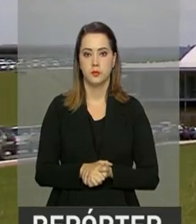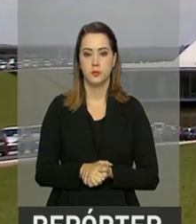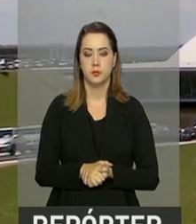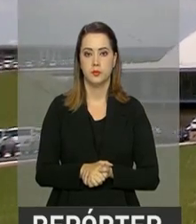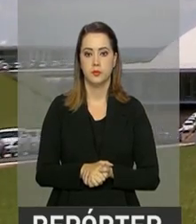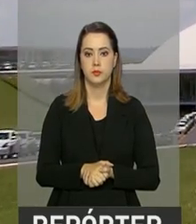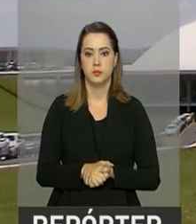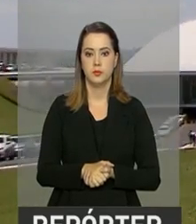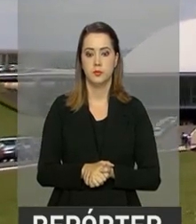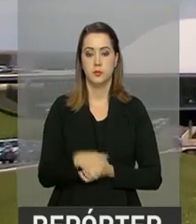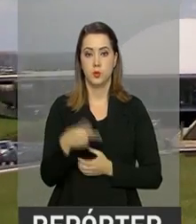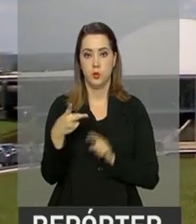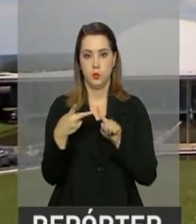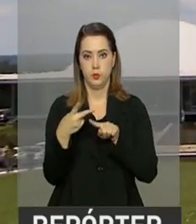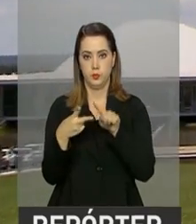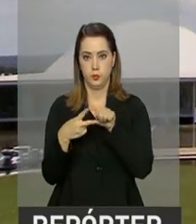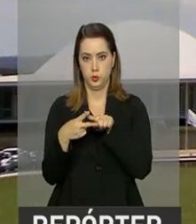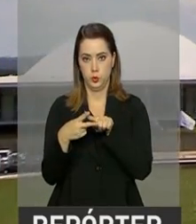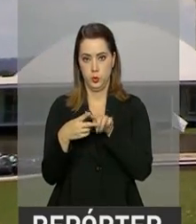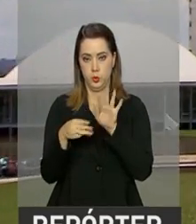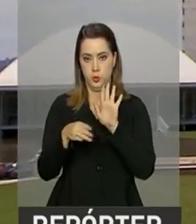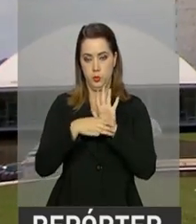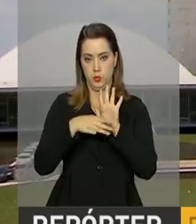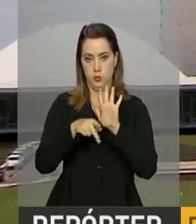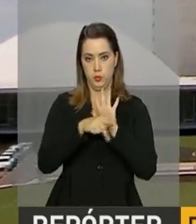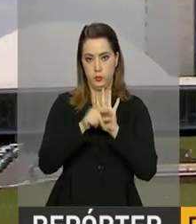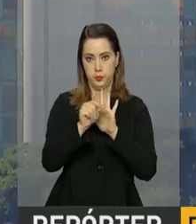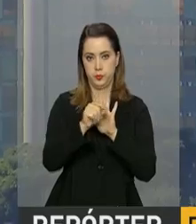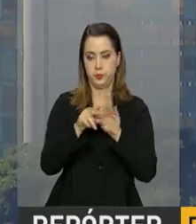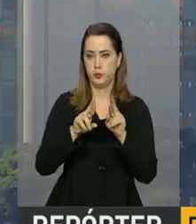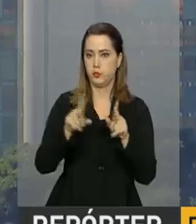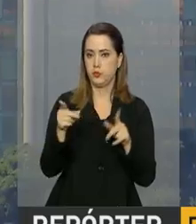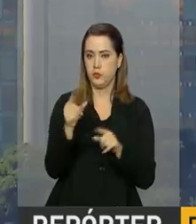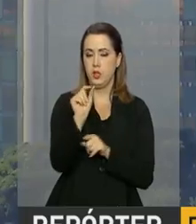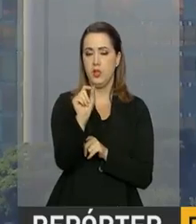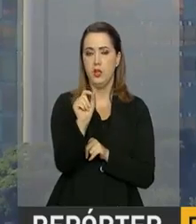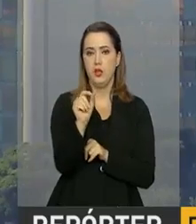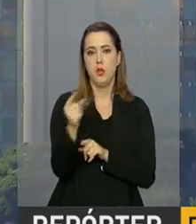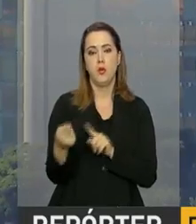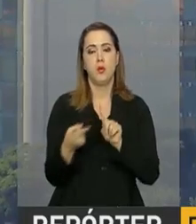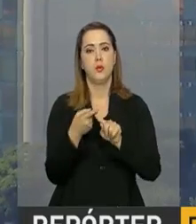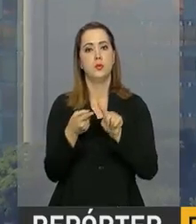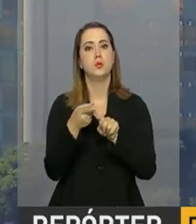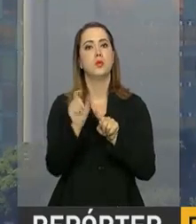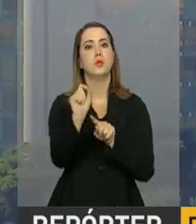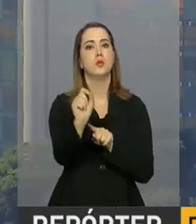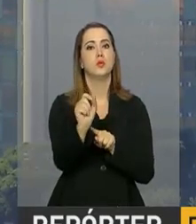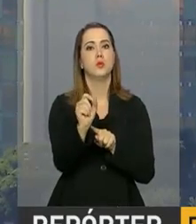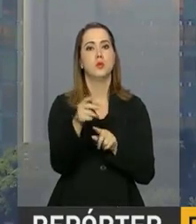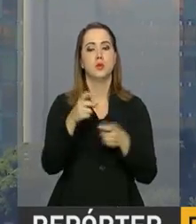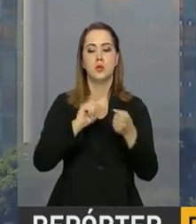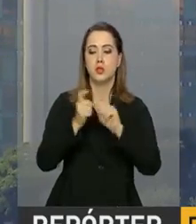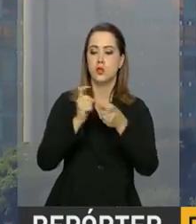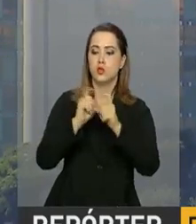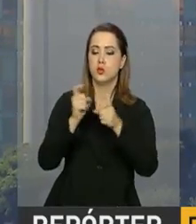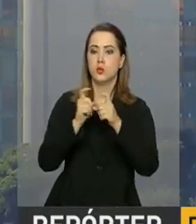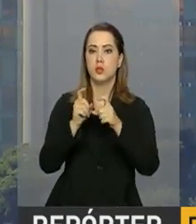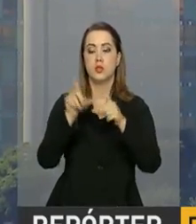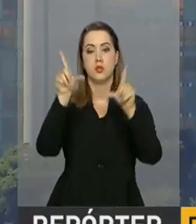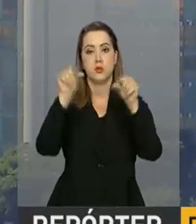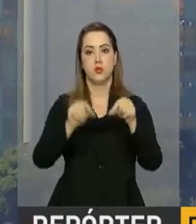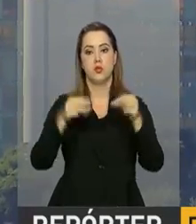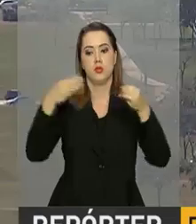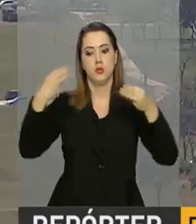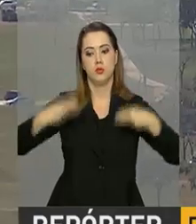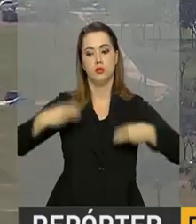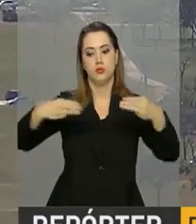são duas medidas provisórias ambas foram editadas em maio um é da reforma administrativa que reduziu